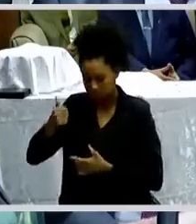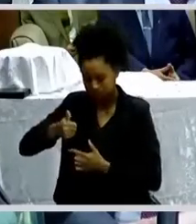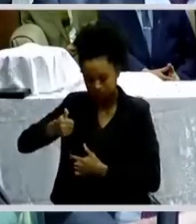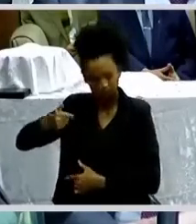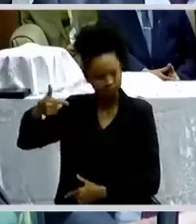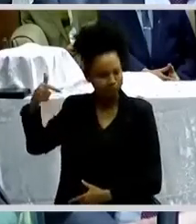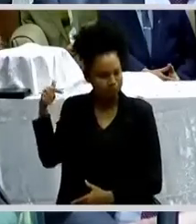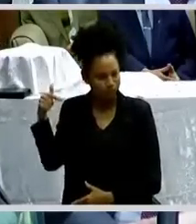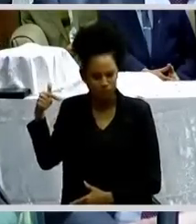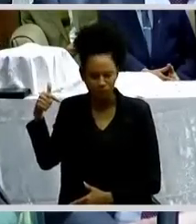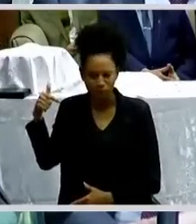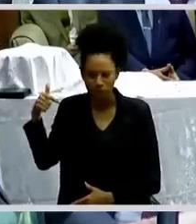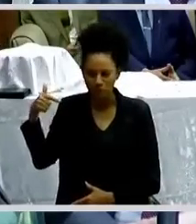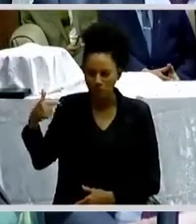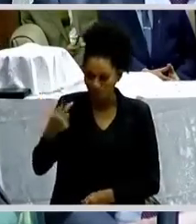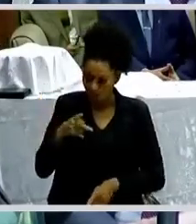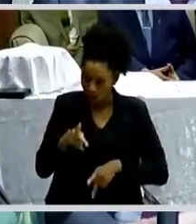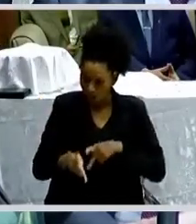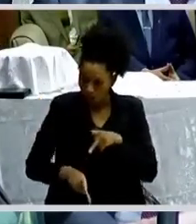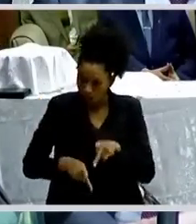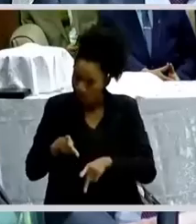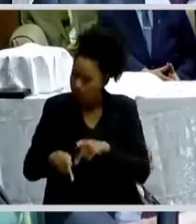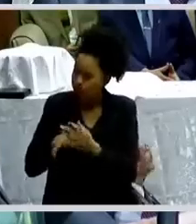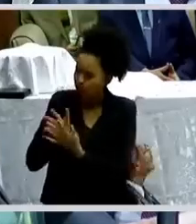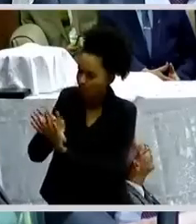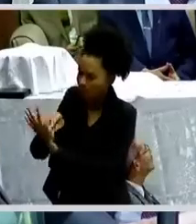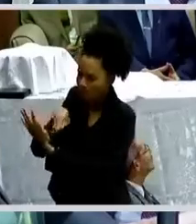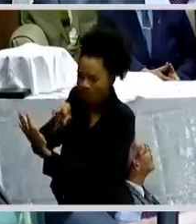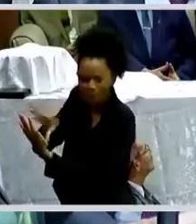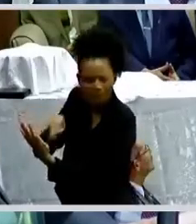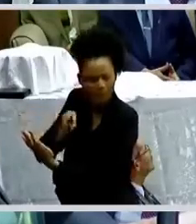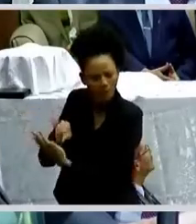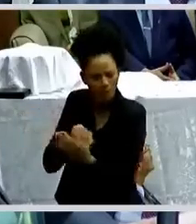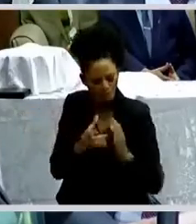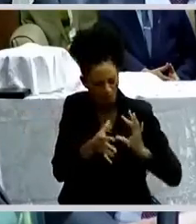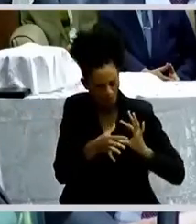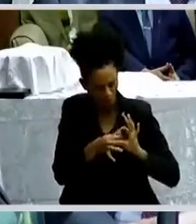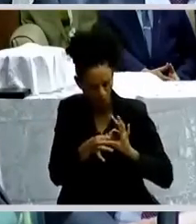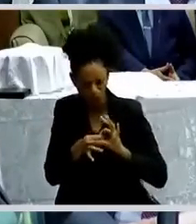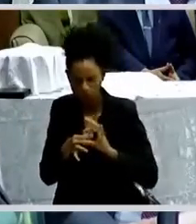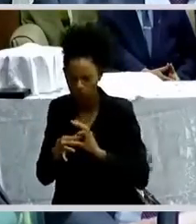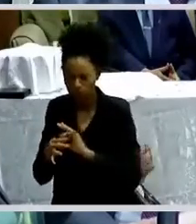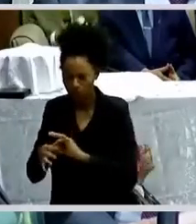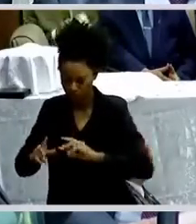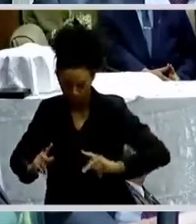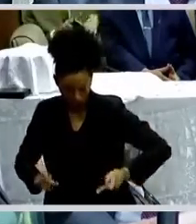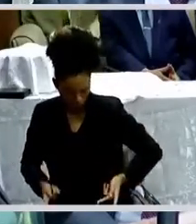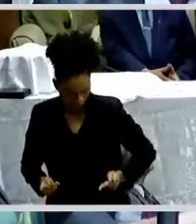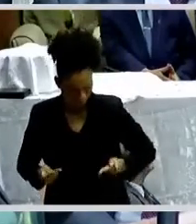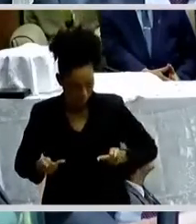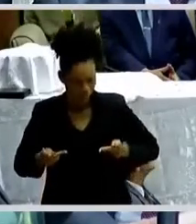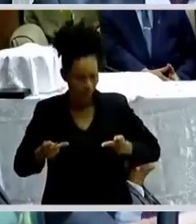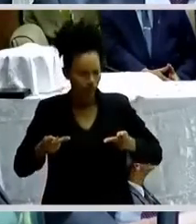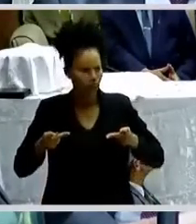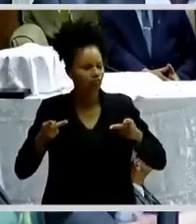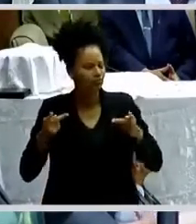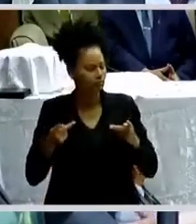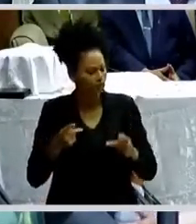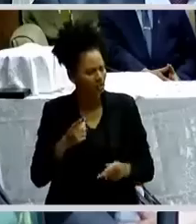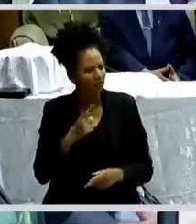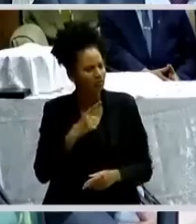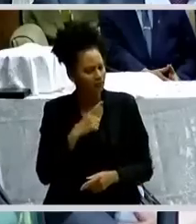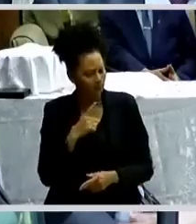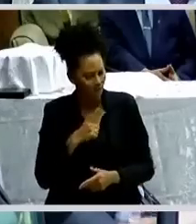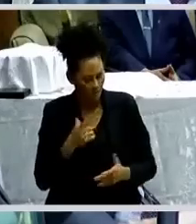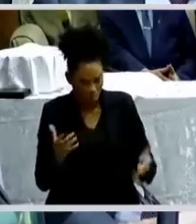o povo se espelhava em Salomão no contexto da prosperidade. Há tanto que